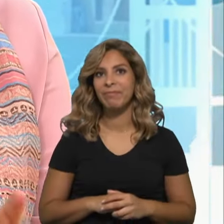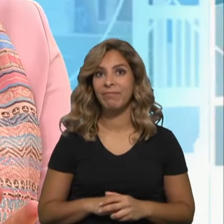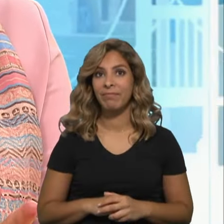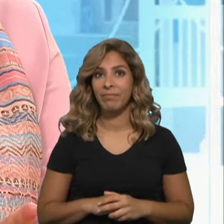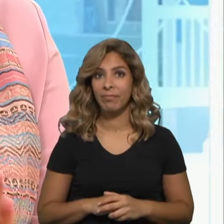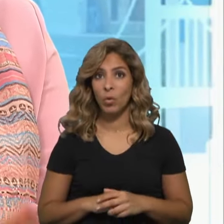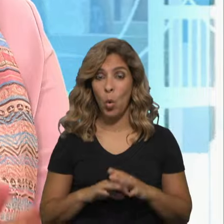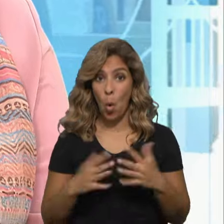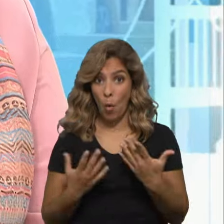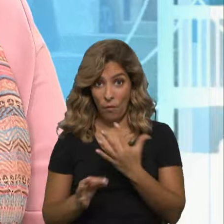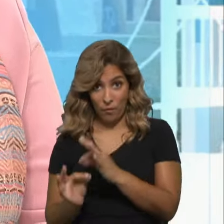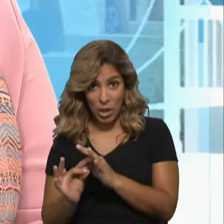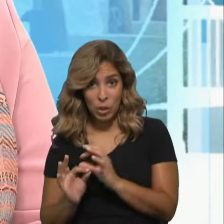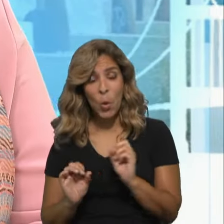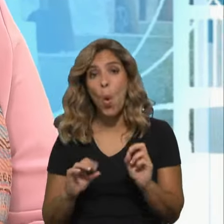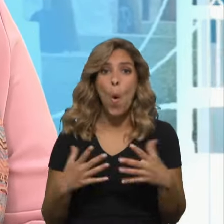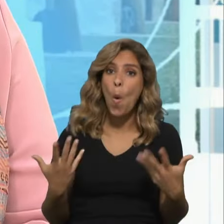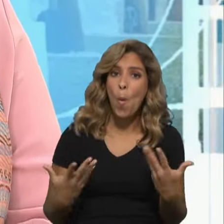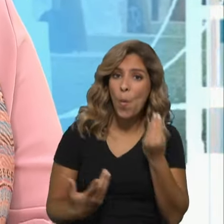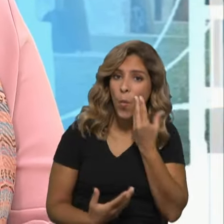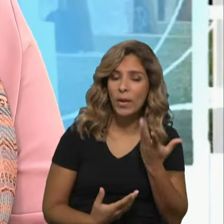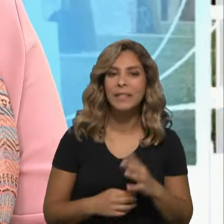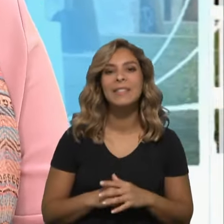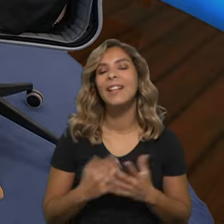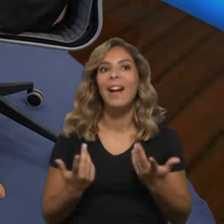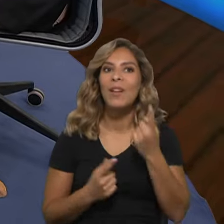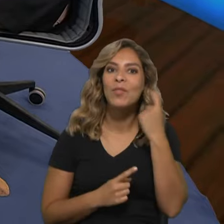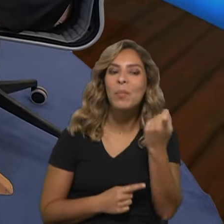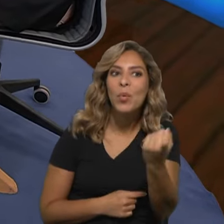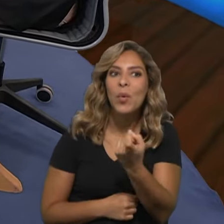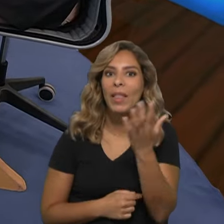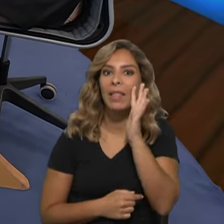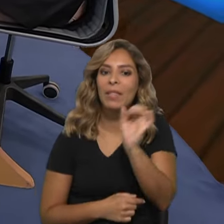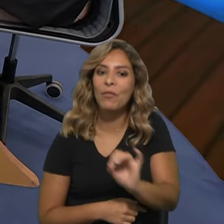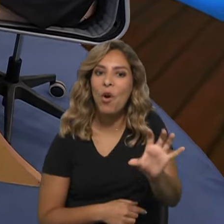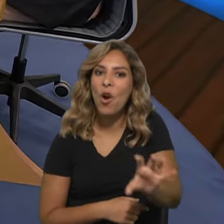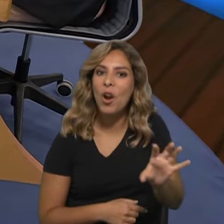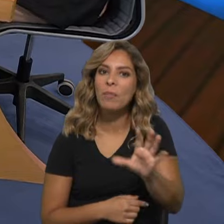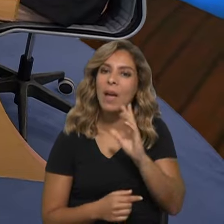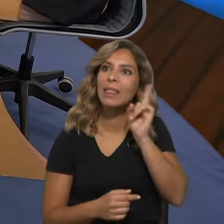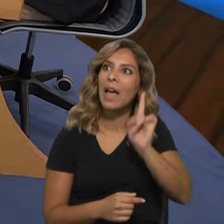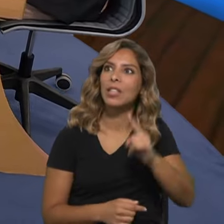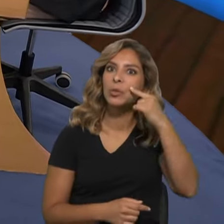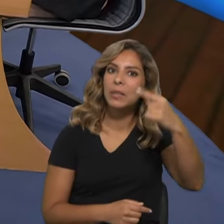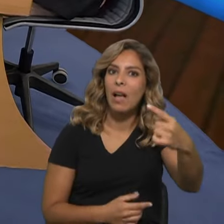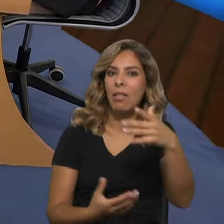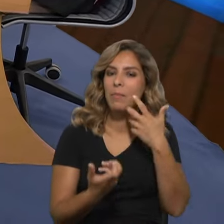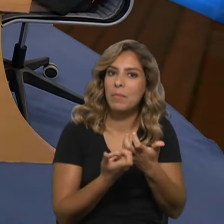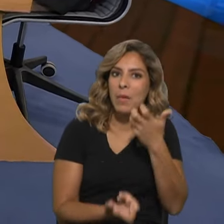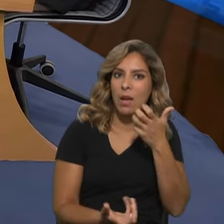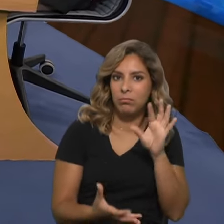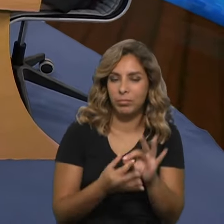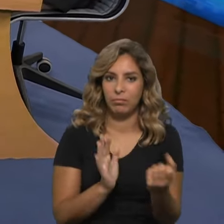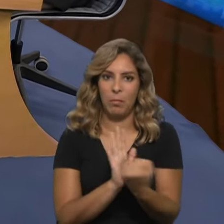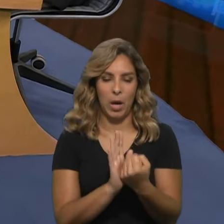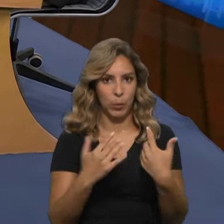de festejos? Como é que estão a assinalar? Como é que vão procurar viver esta data que, ao fim e ao cabo, é muito